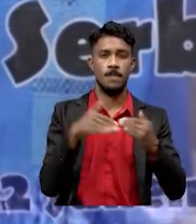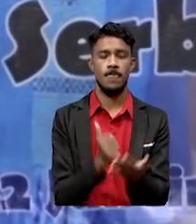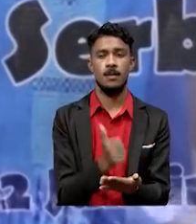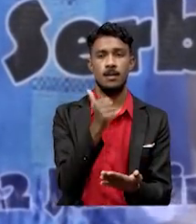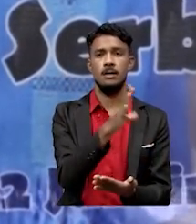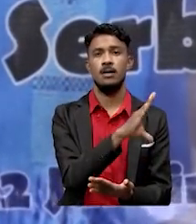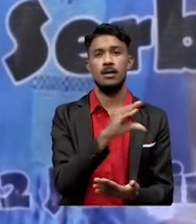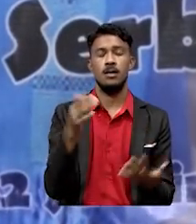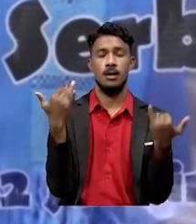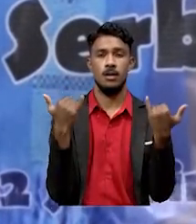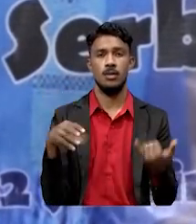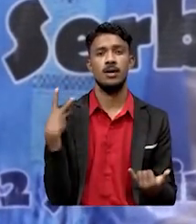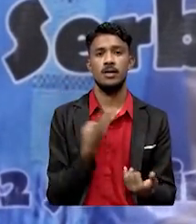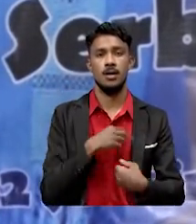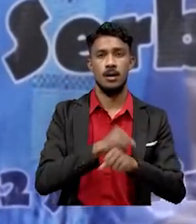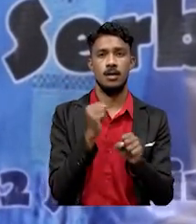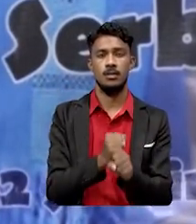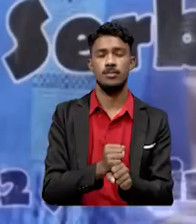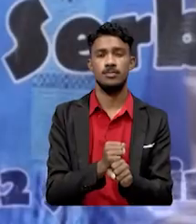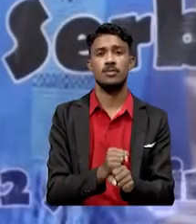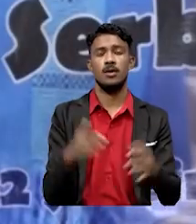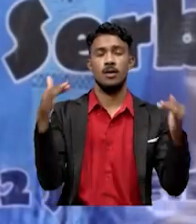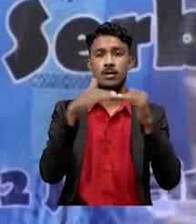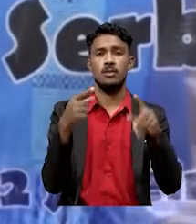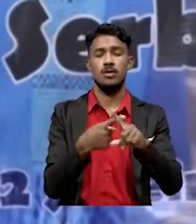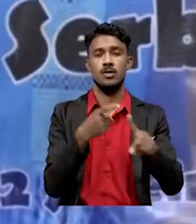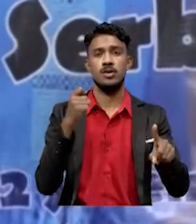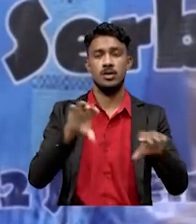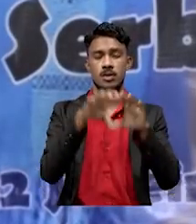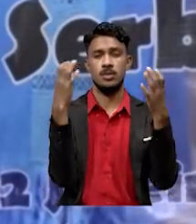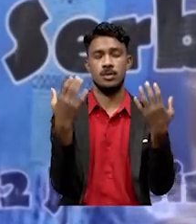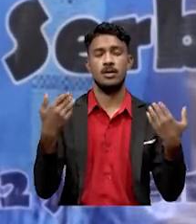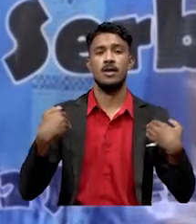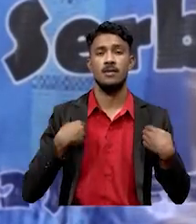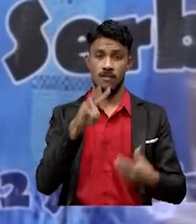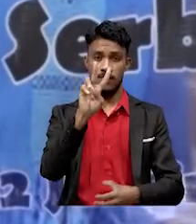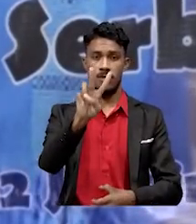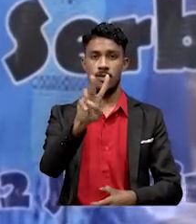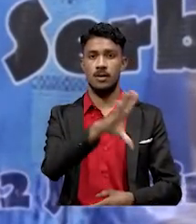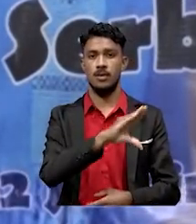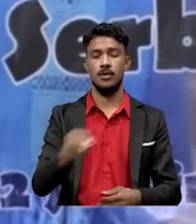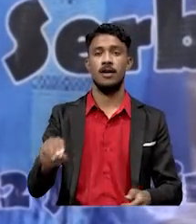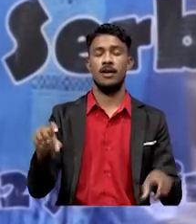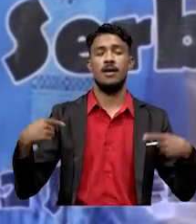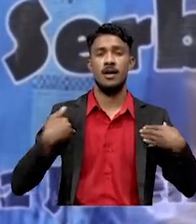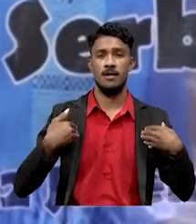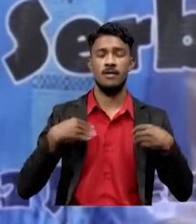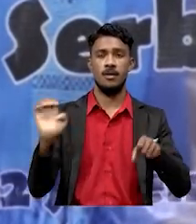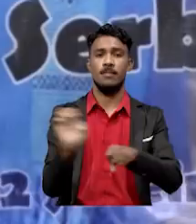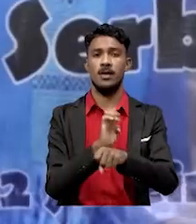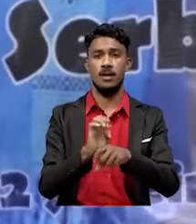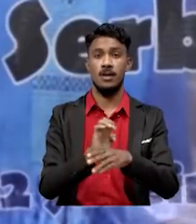mecanismo de convenção. Lhe convenção, e o mecanismo rua e a prática. Bele